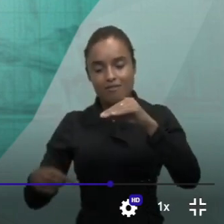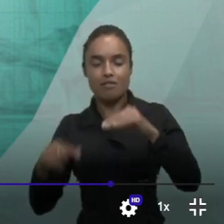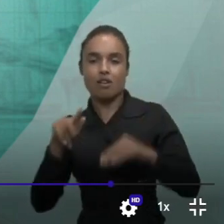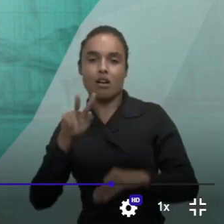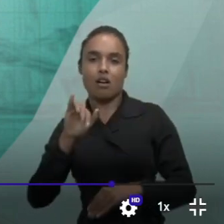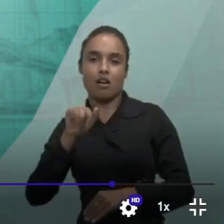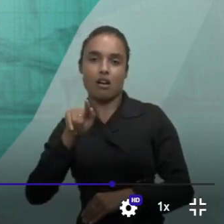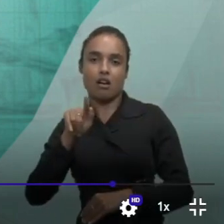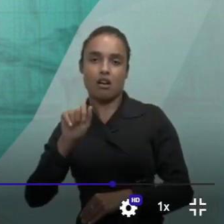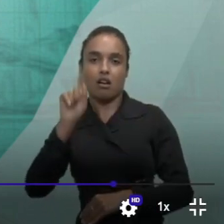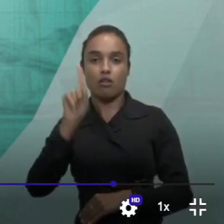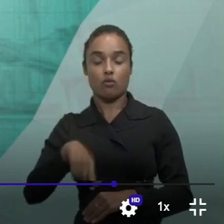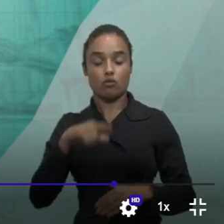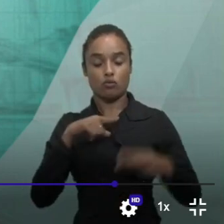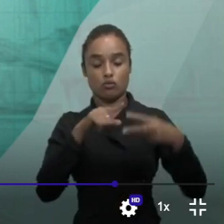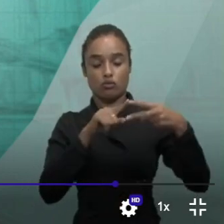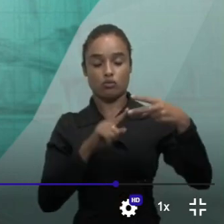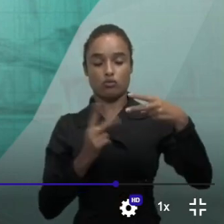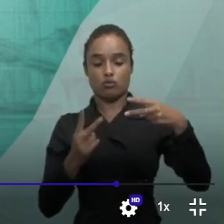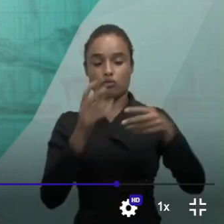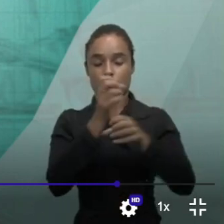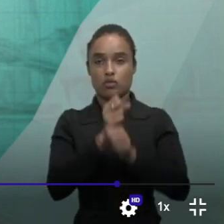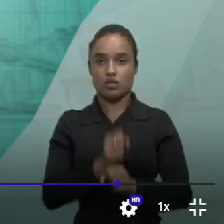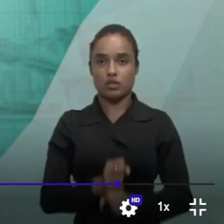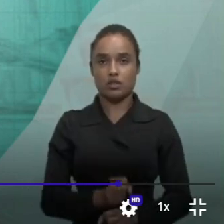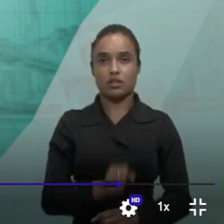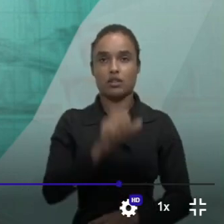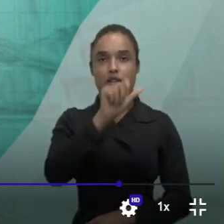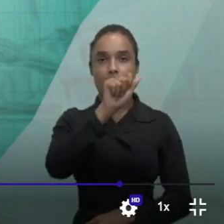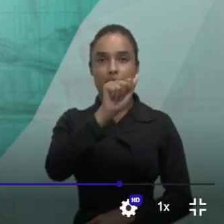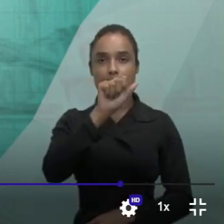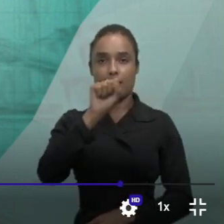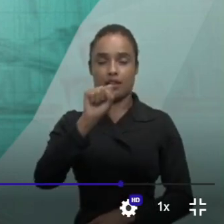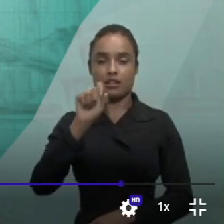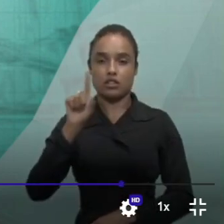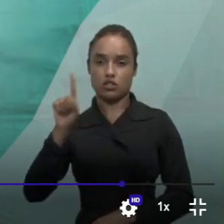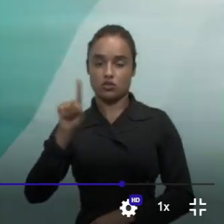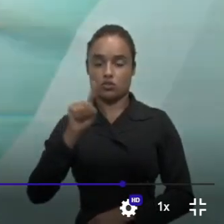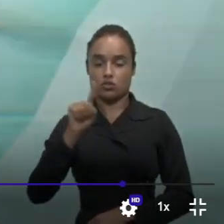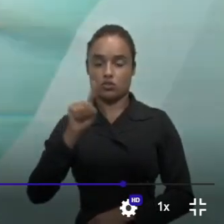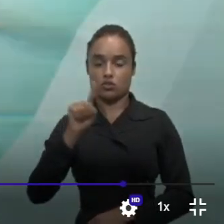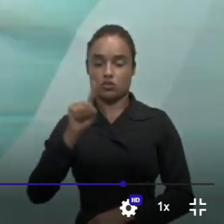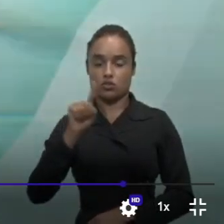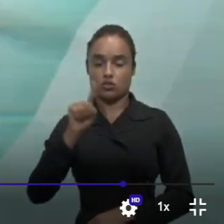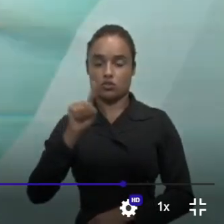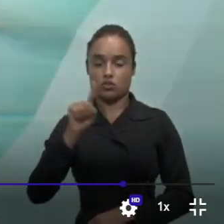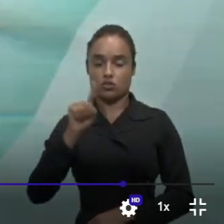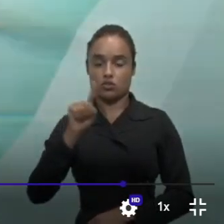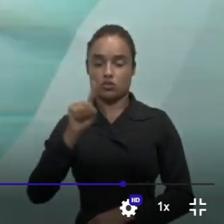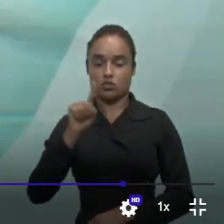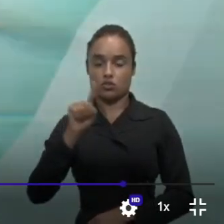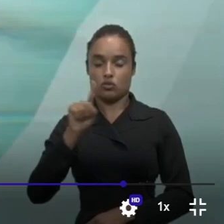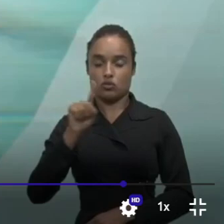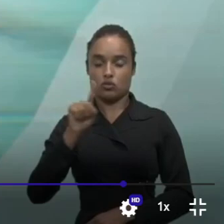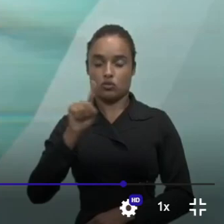diferente, separando em dois cálculos de As, a S1 mais a S2.